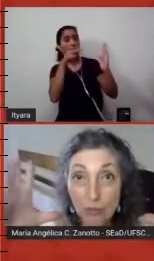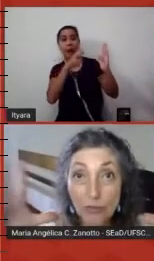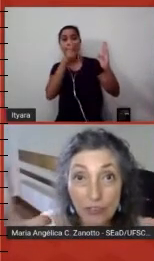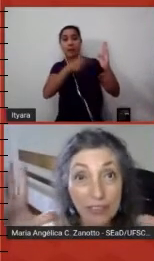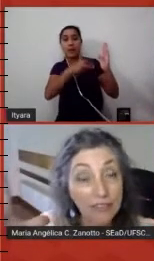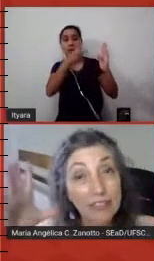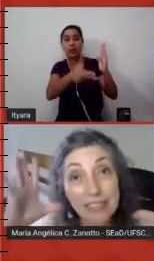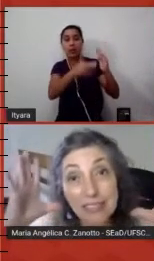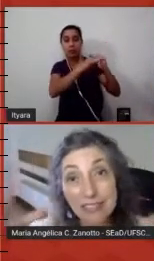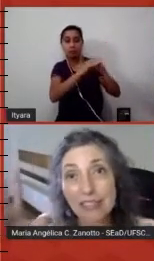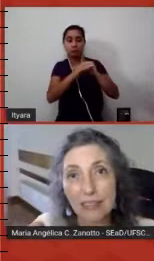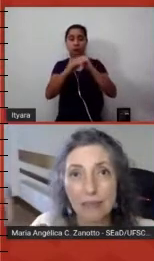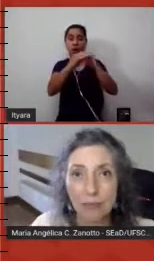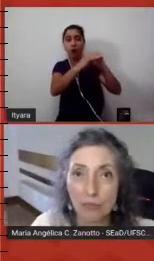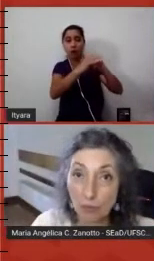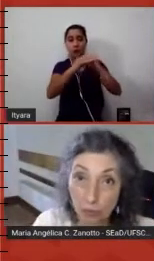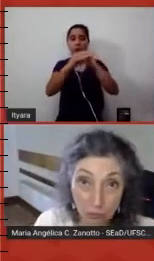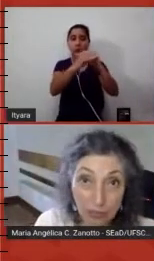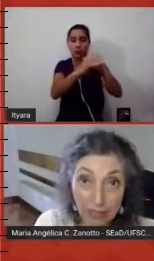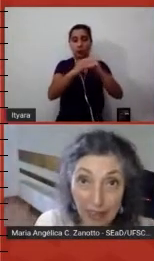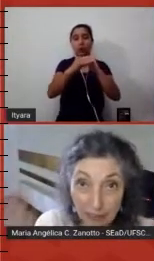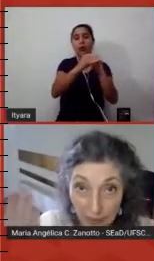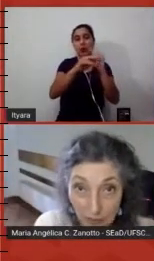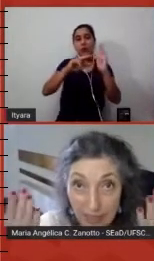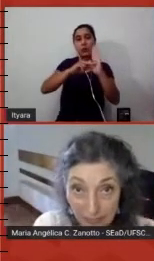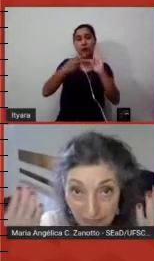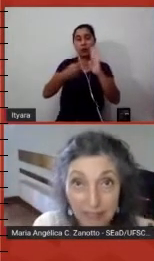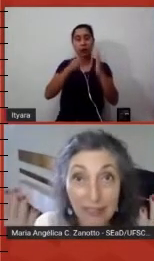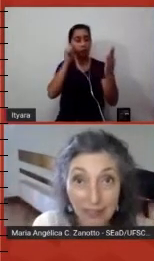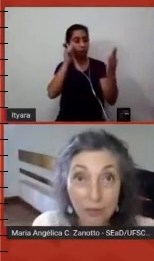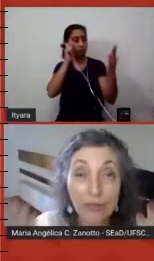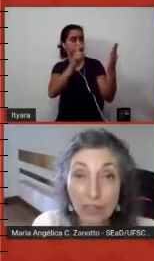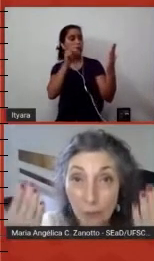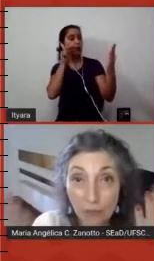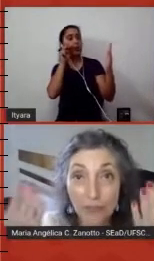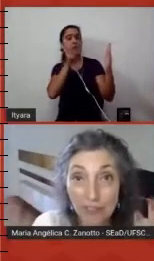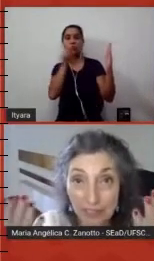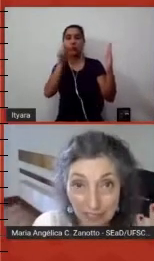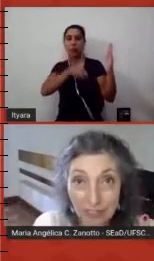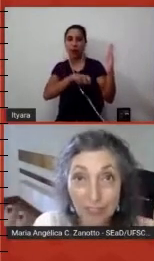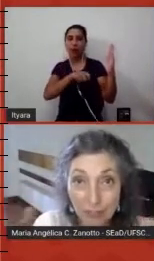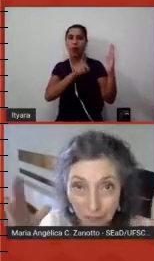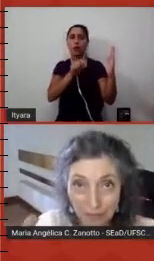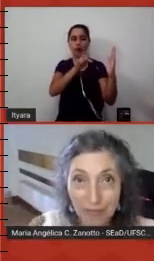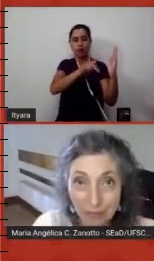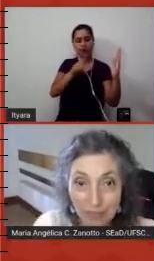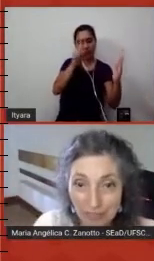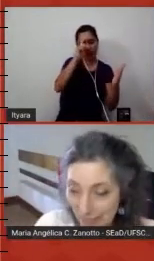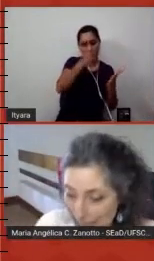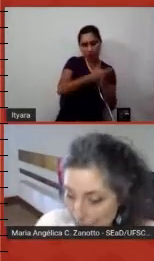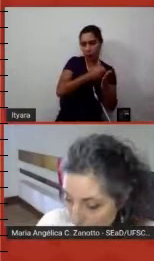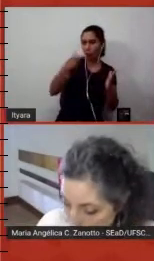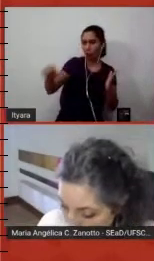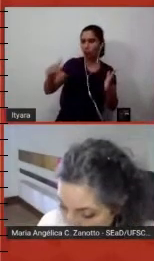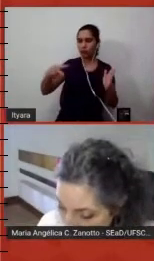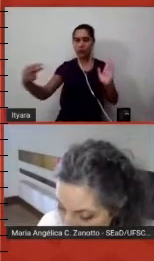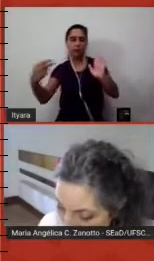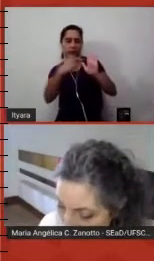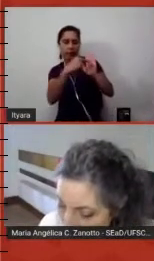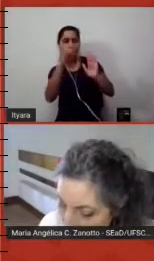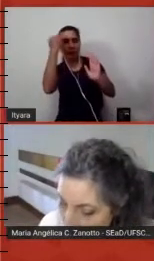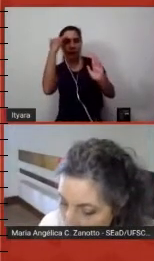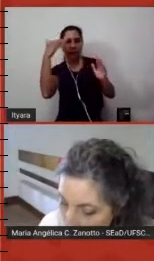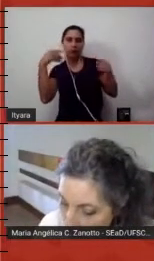critérios, todo mundo evidencia para todo mundo o que é que alguém está, o que um professor está decidindo, os critérios,